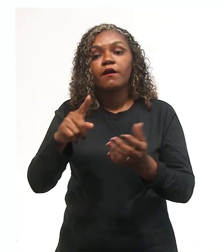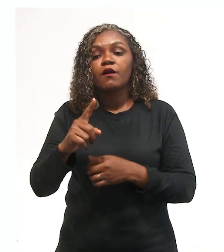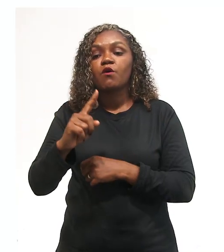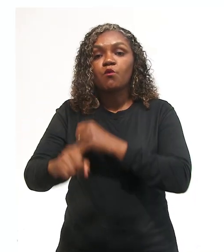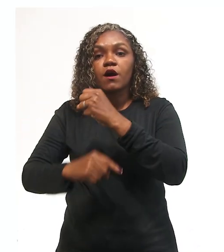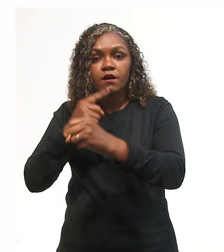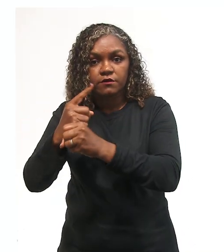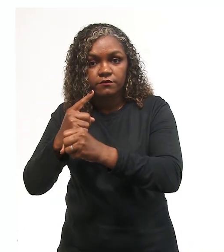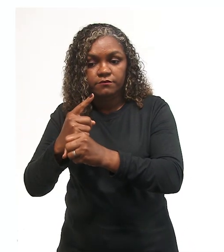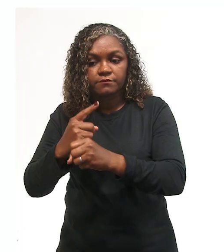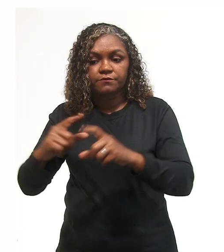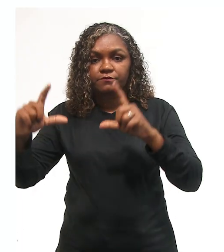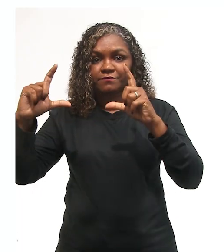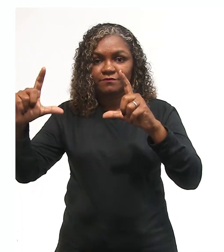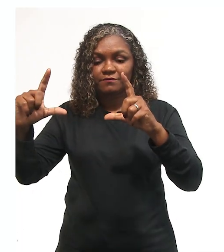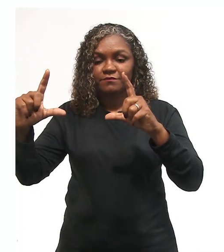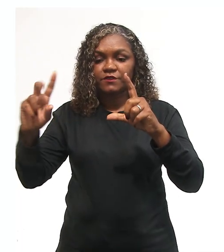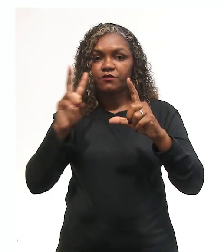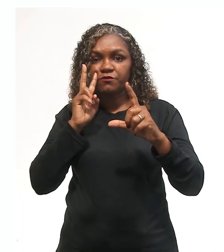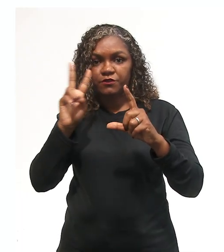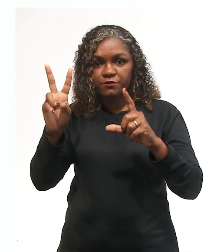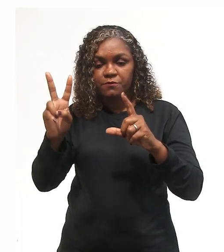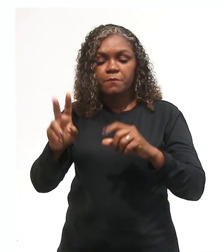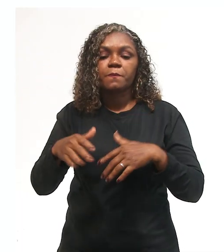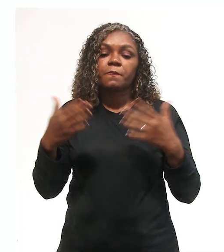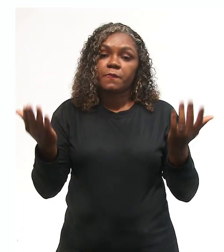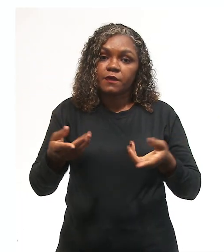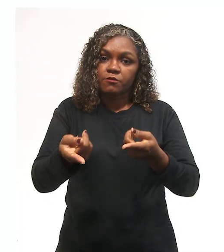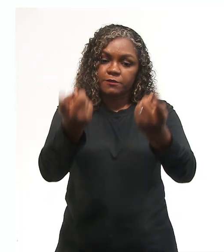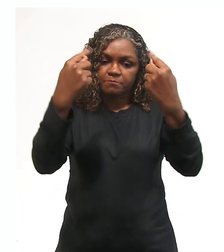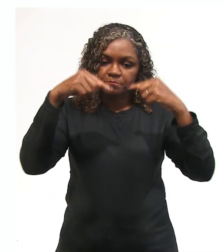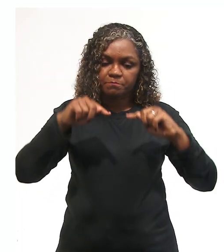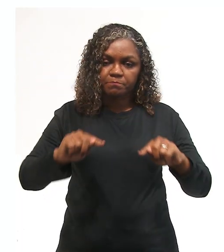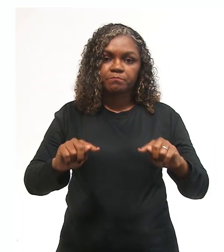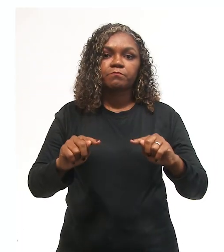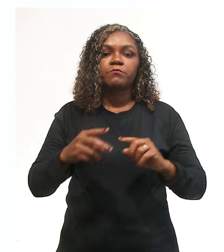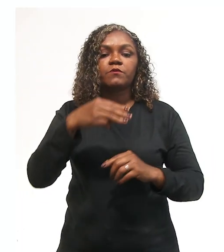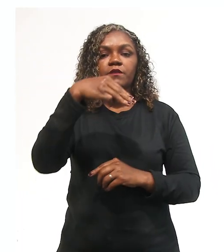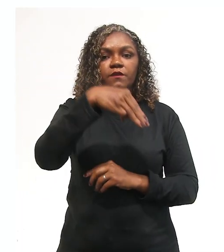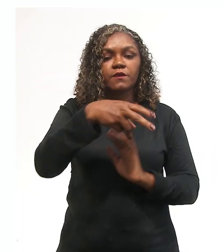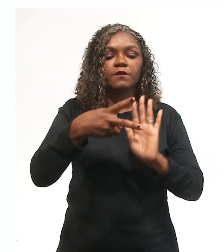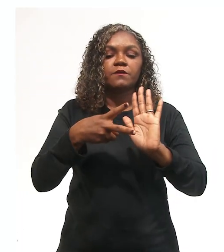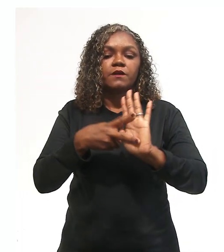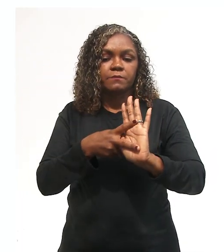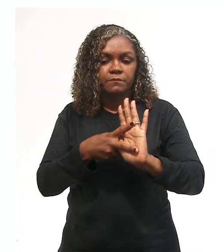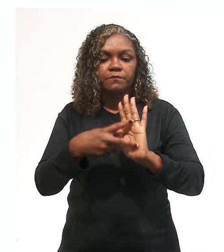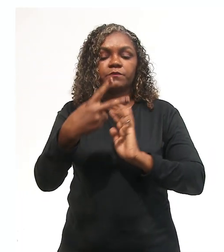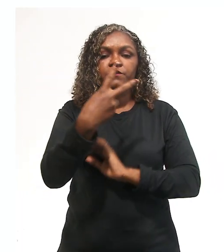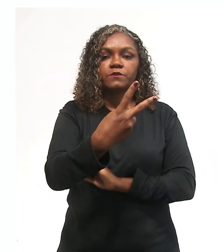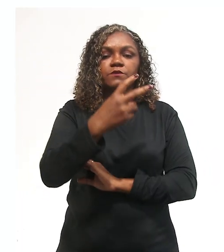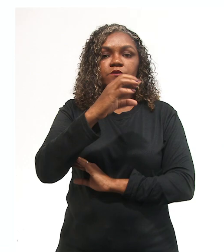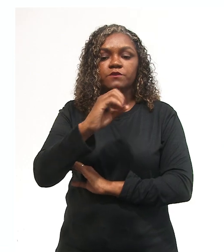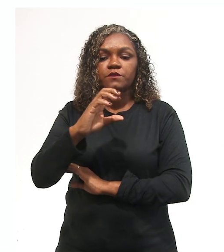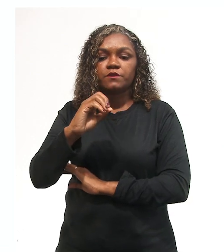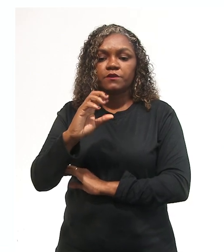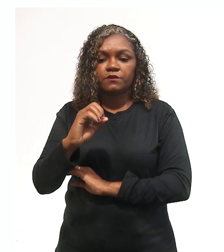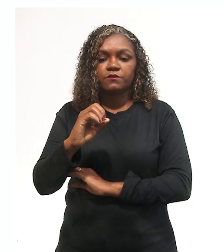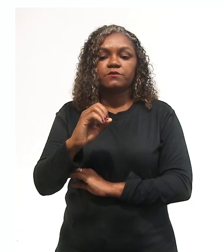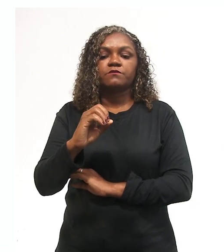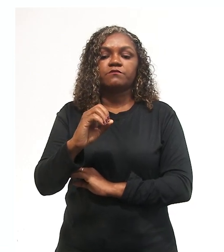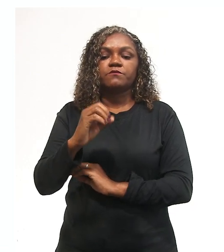as modificações, né? Então, a gente vai ter o montante é igual a